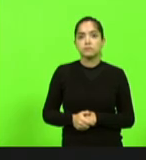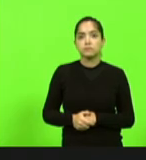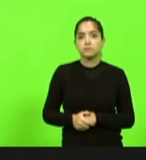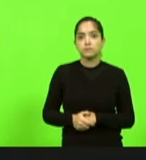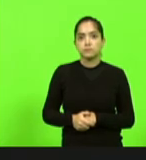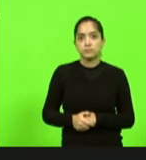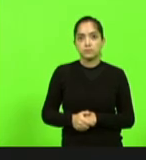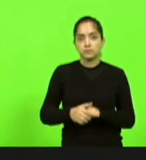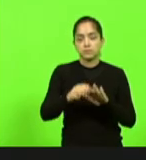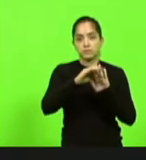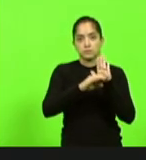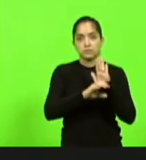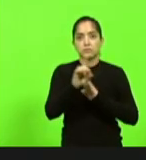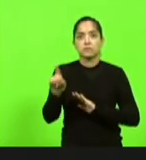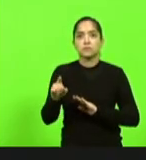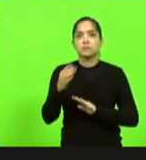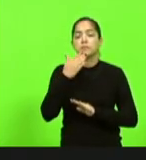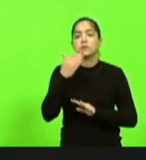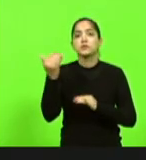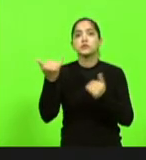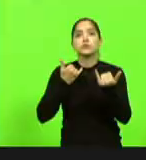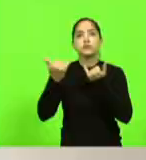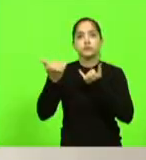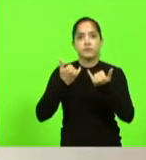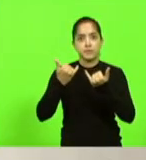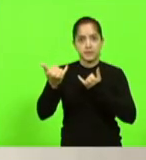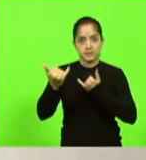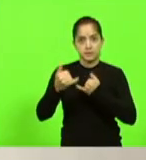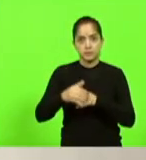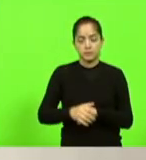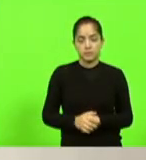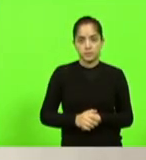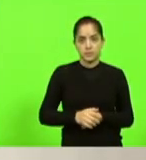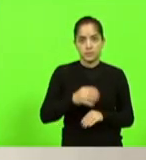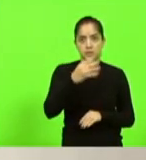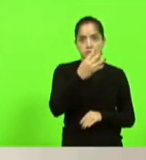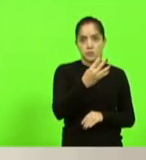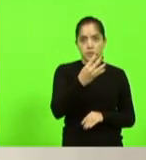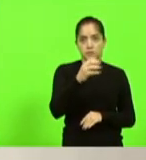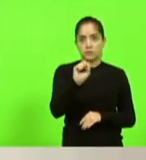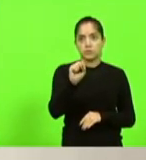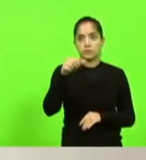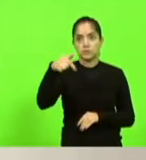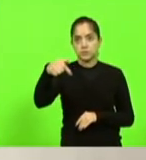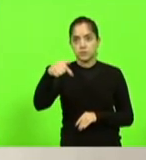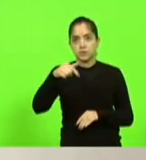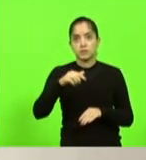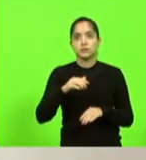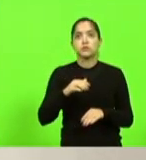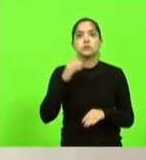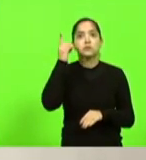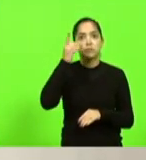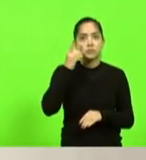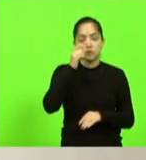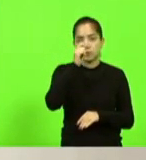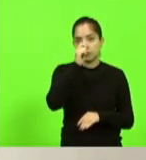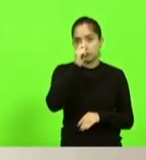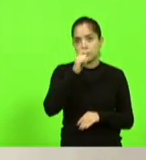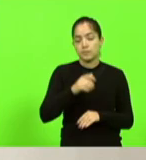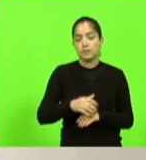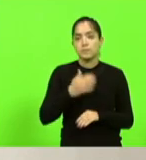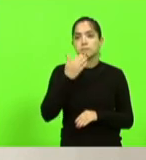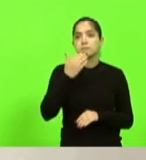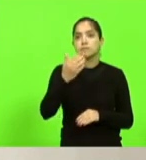Ordem do dia. Pedido de informação. Pedido de informação número 487, deputado João Amin,